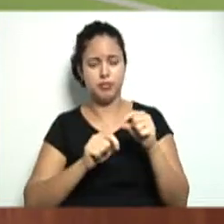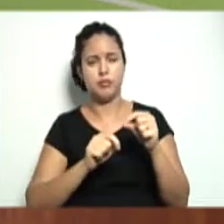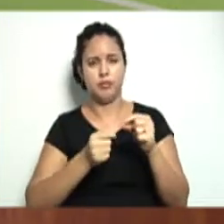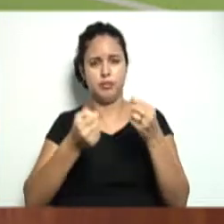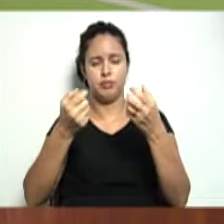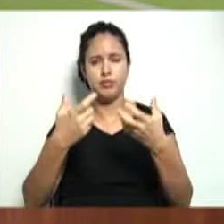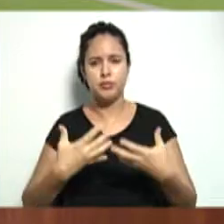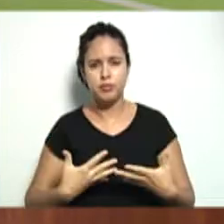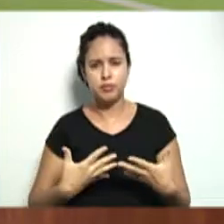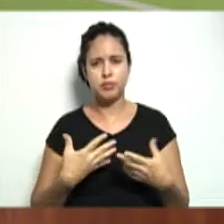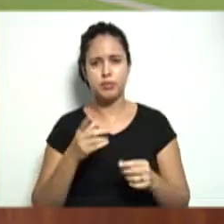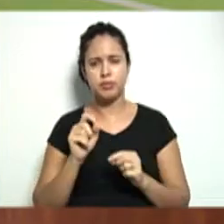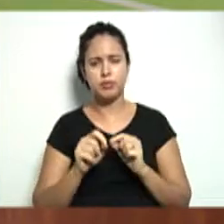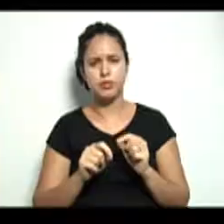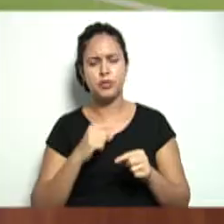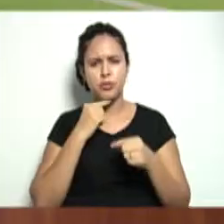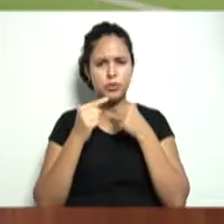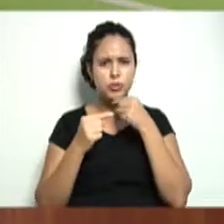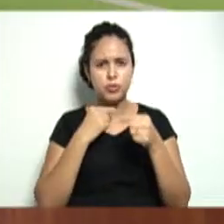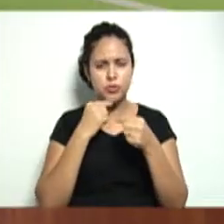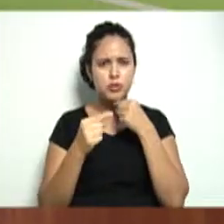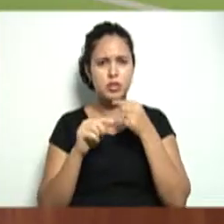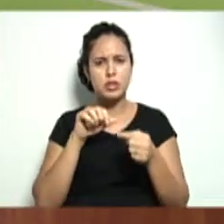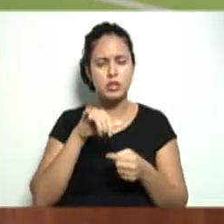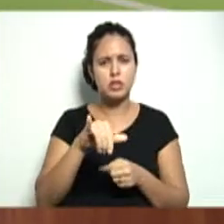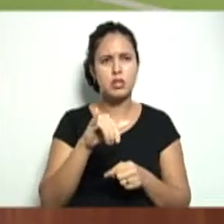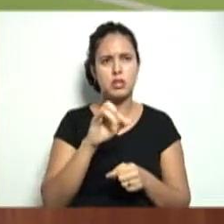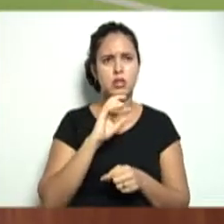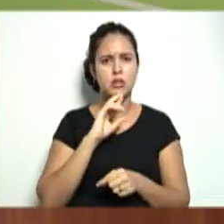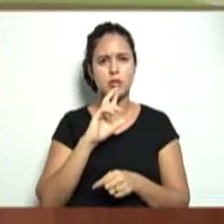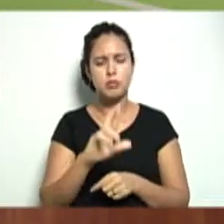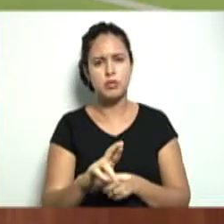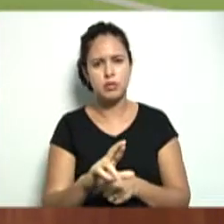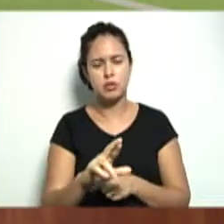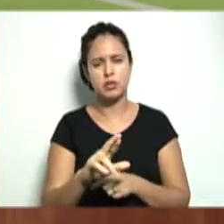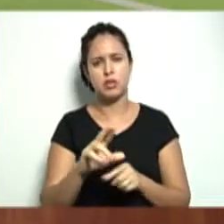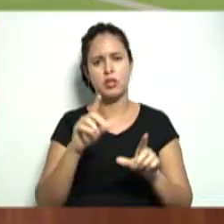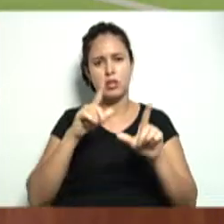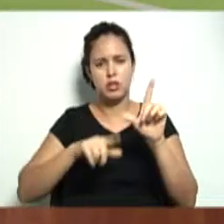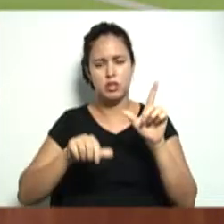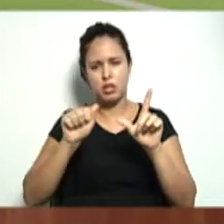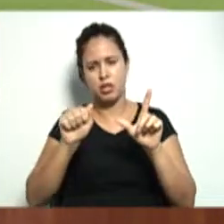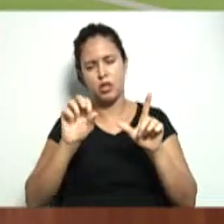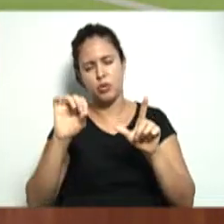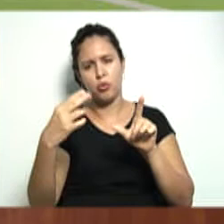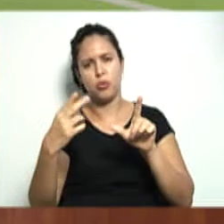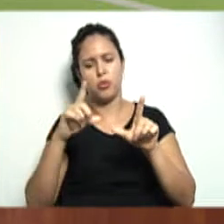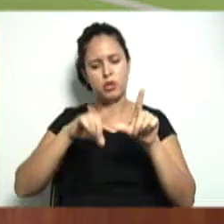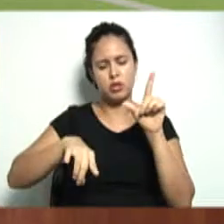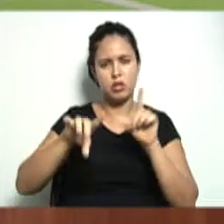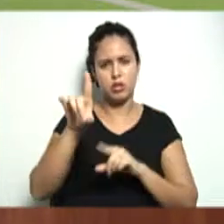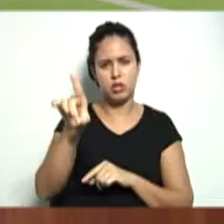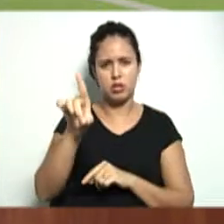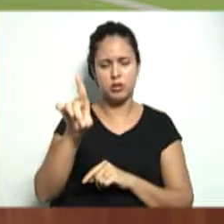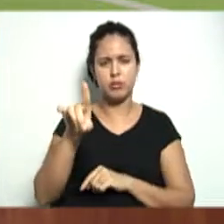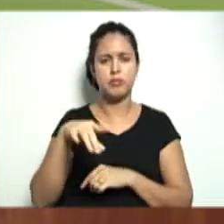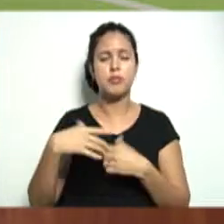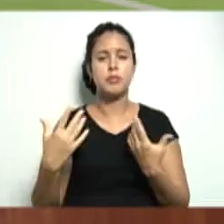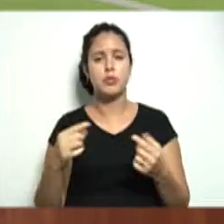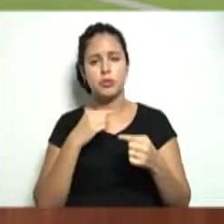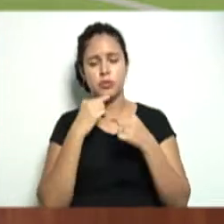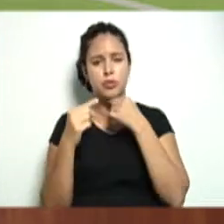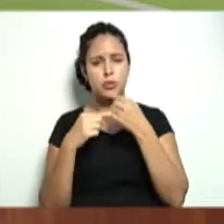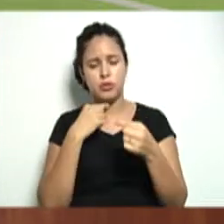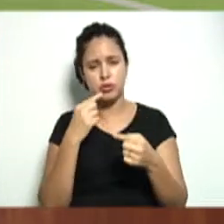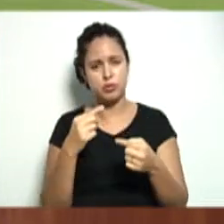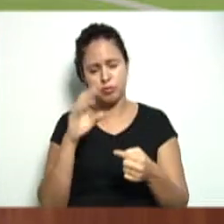Martins, eles estão em dúvida se a resposta é a letra A ou é a letra D. Então, eu acho que a dúvida principal está